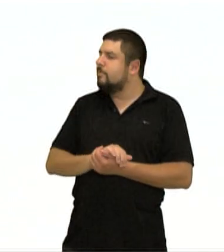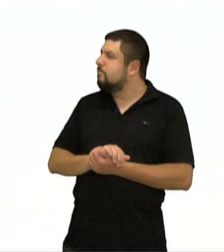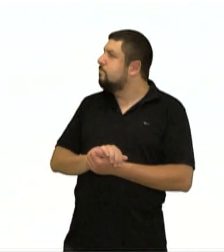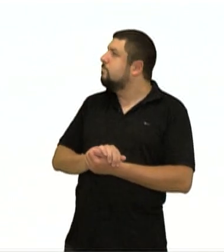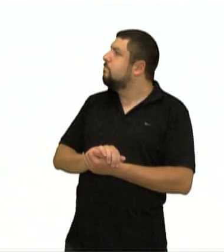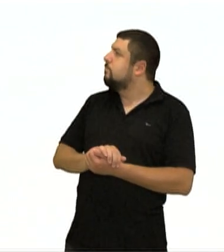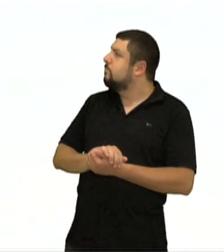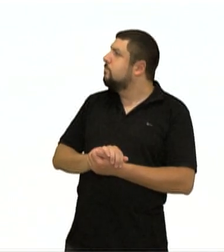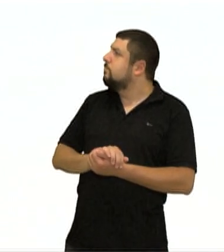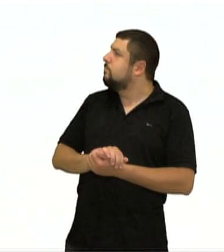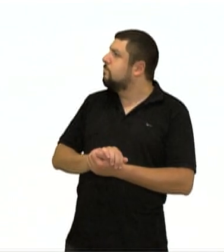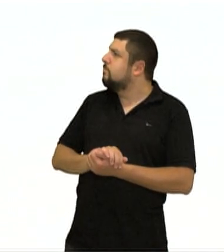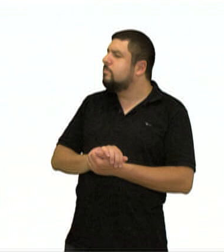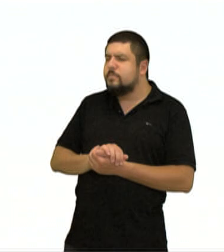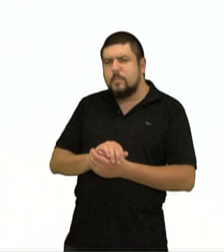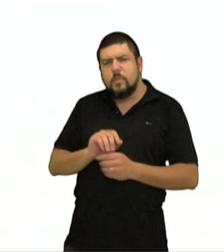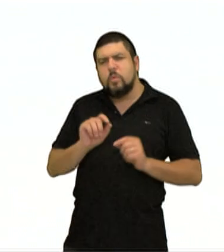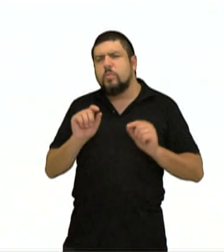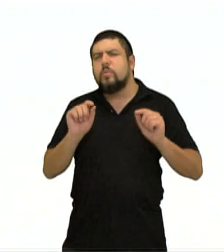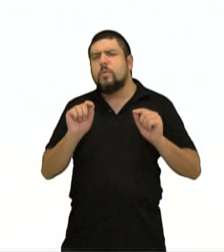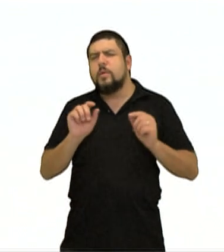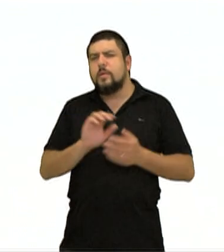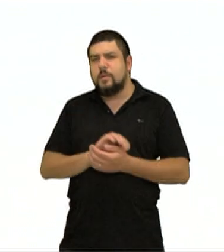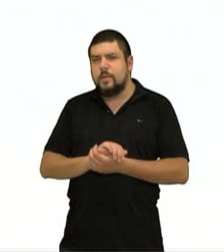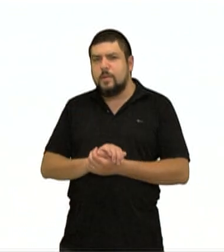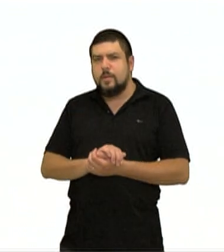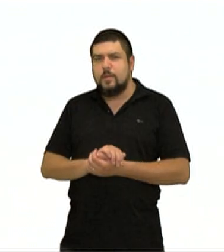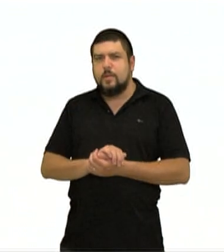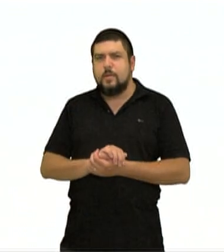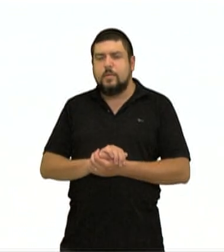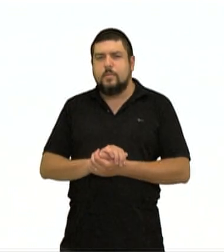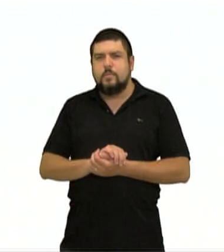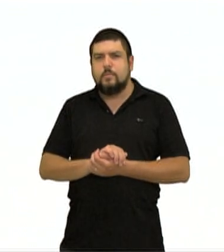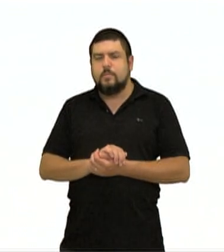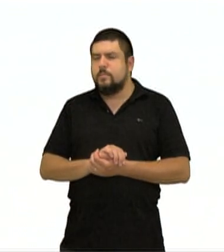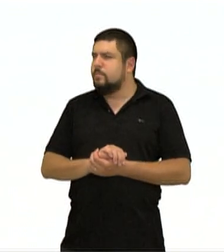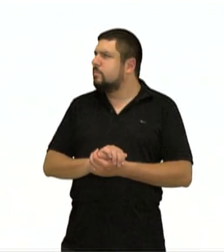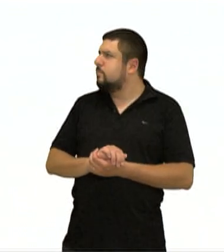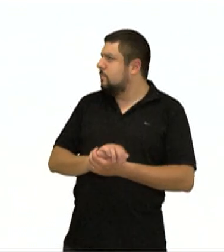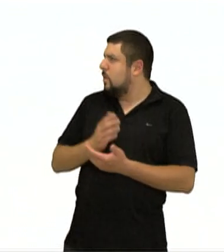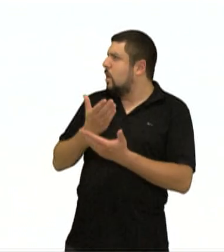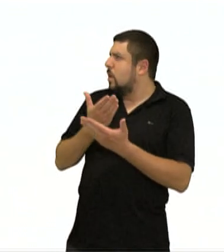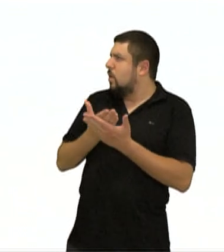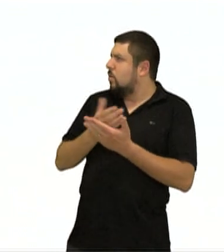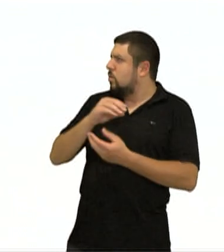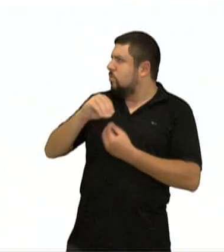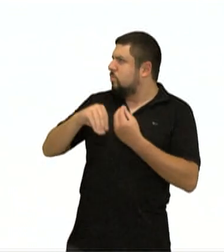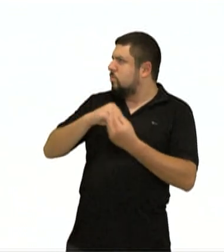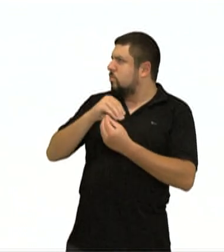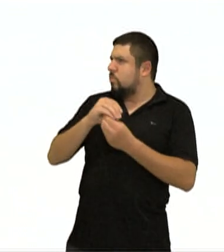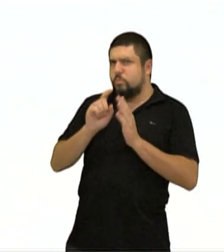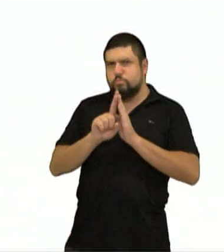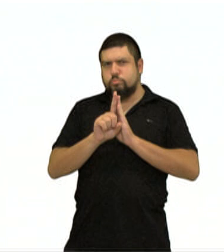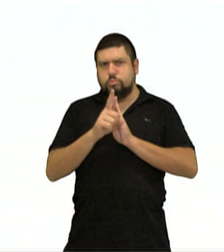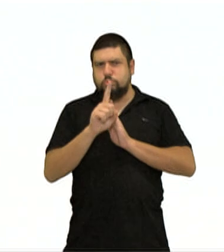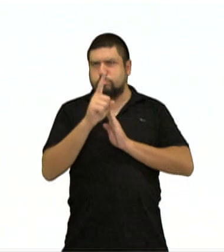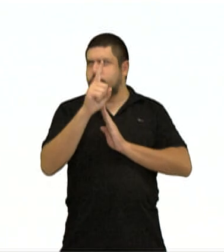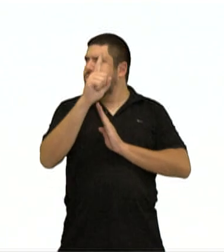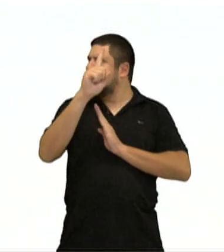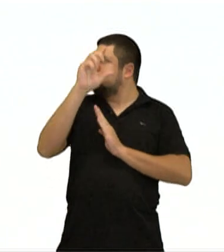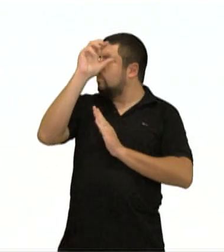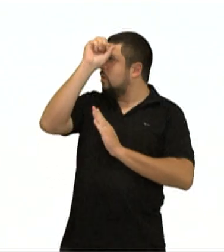estão conseguindo observar? Fabiano, é aula sobre misturas, não é aula de astronomia,